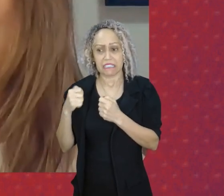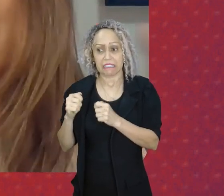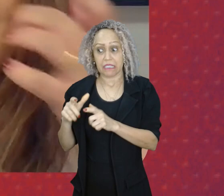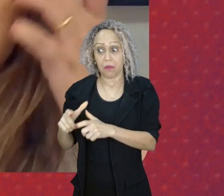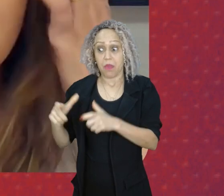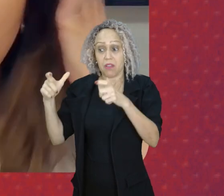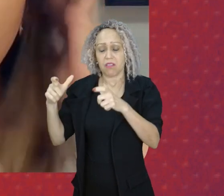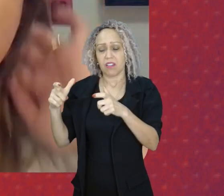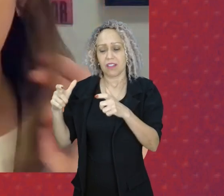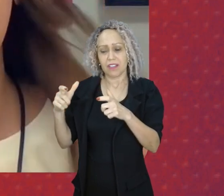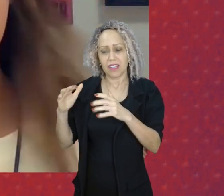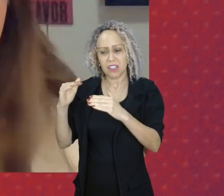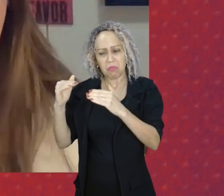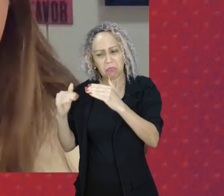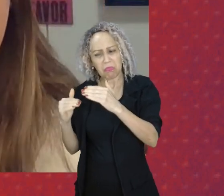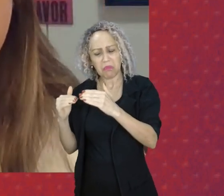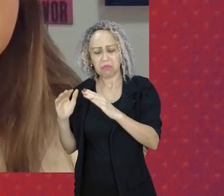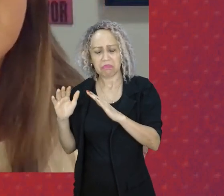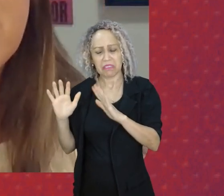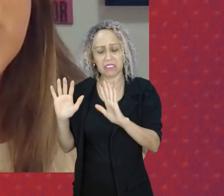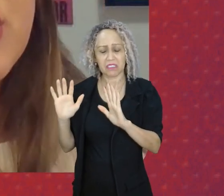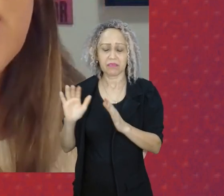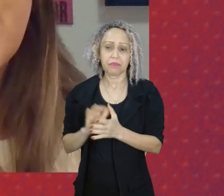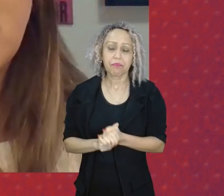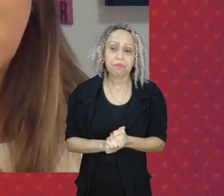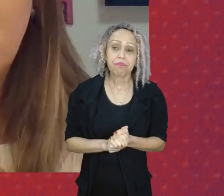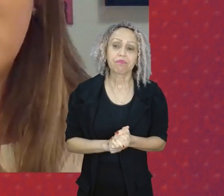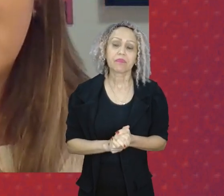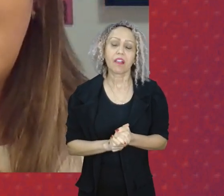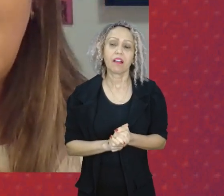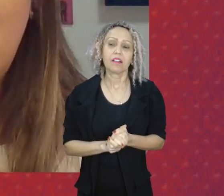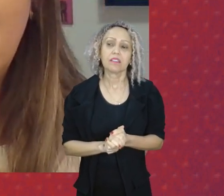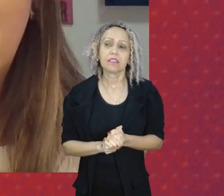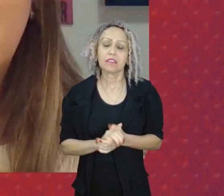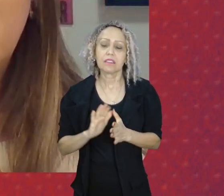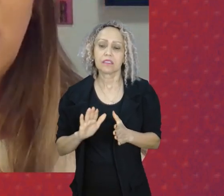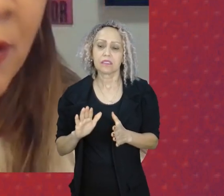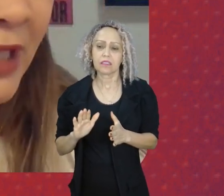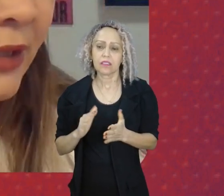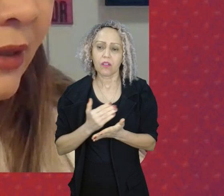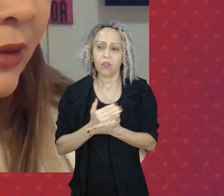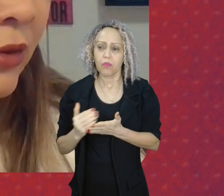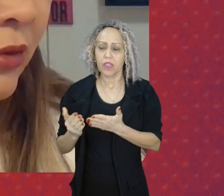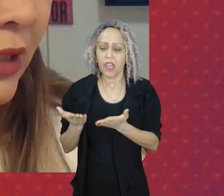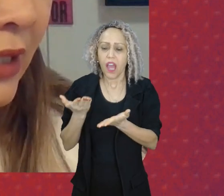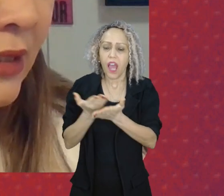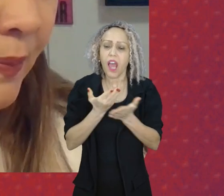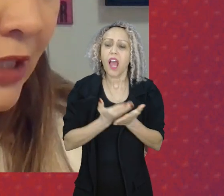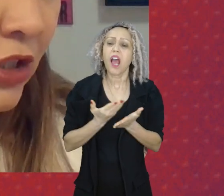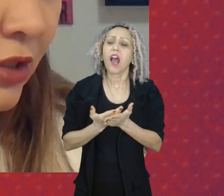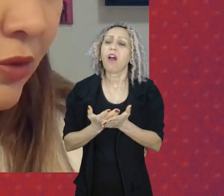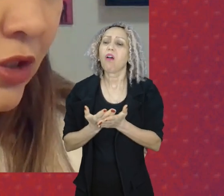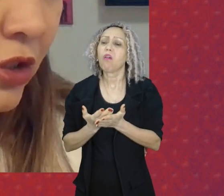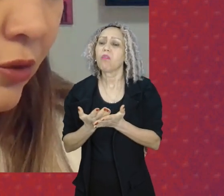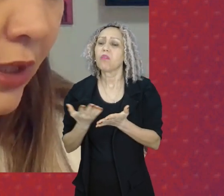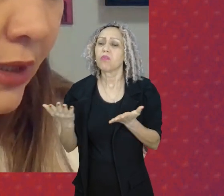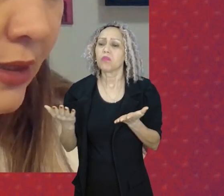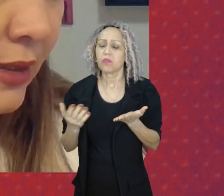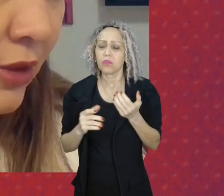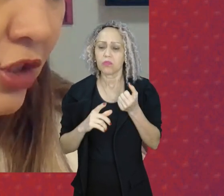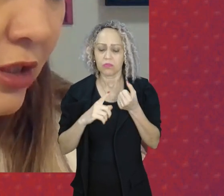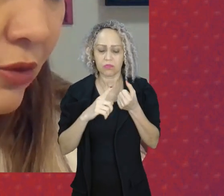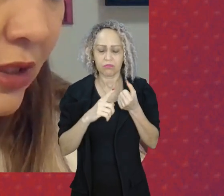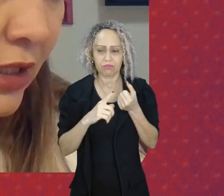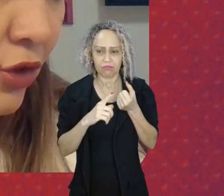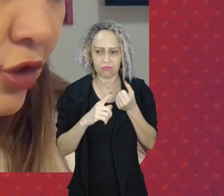ler para vocês, porque eles trazem os percentuais, eu achei bem interessante para a gente começar a aula comentando essa parte aqui do artigo